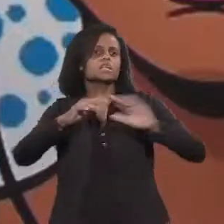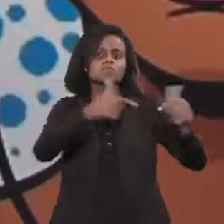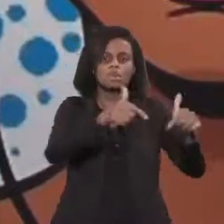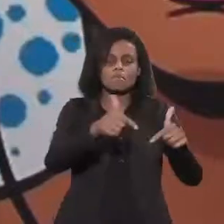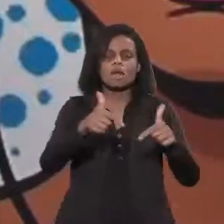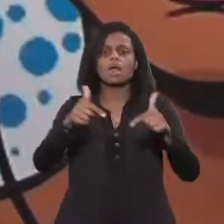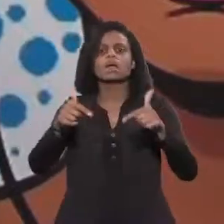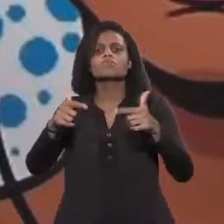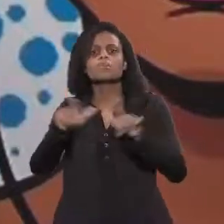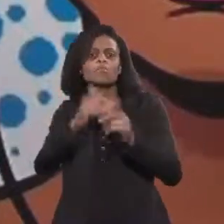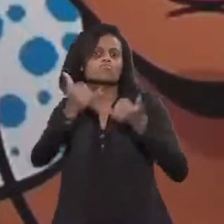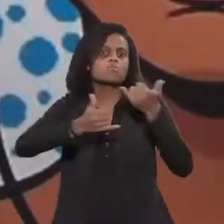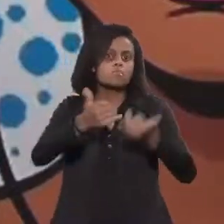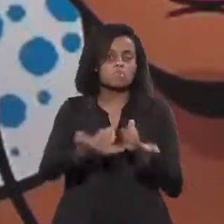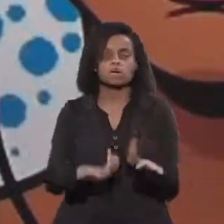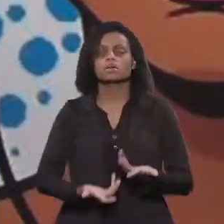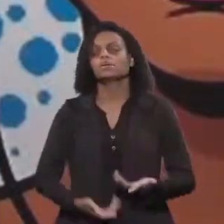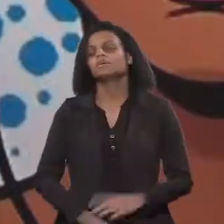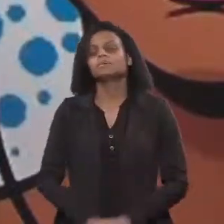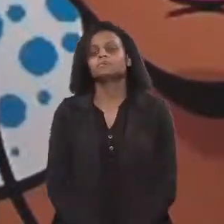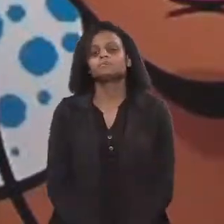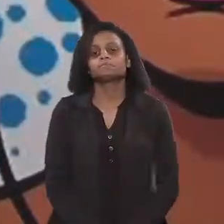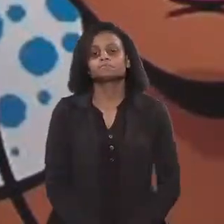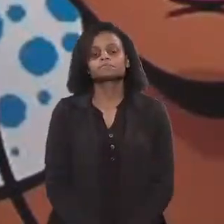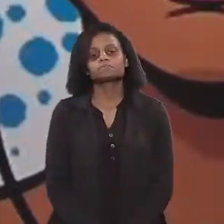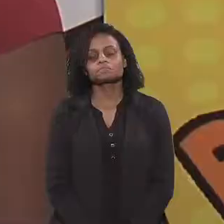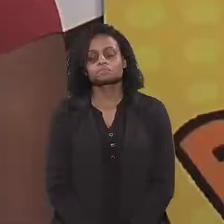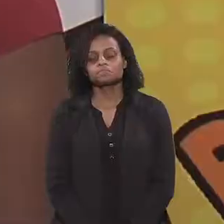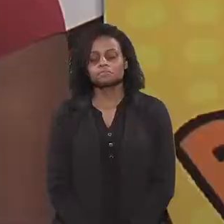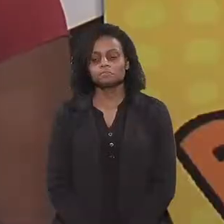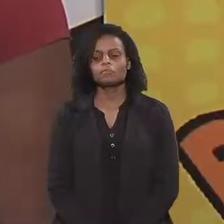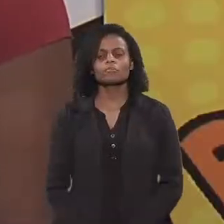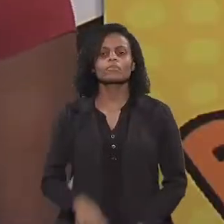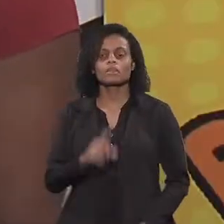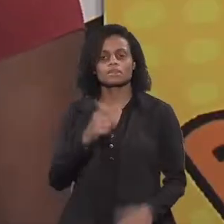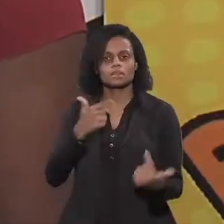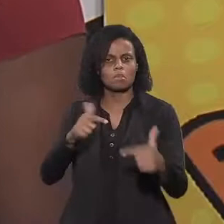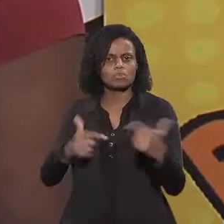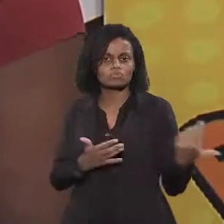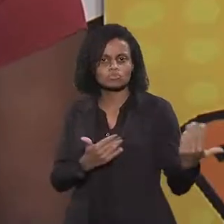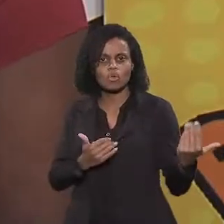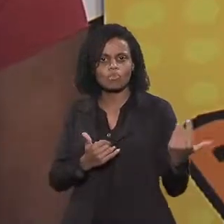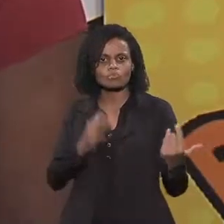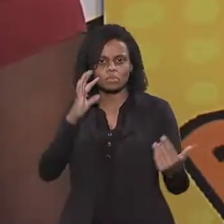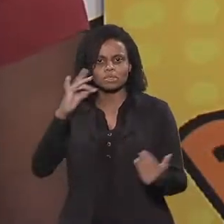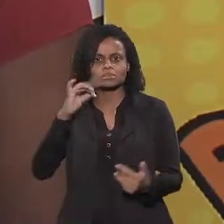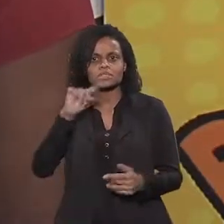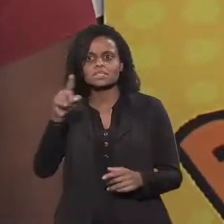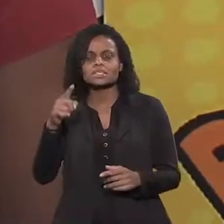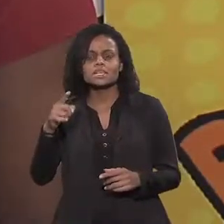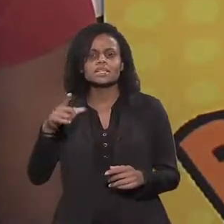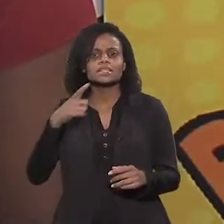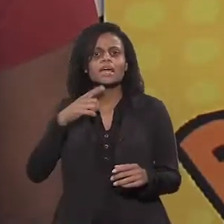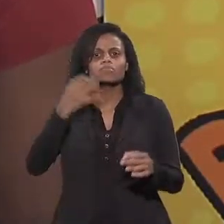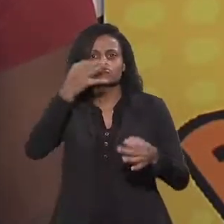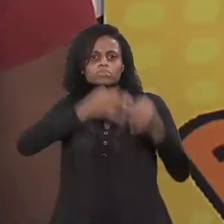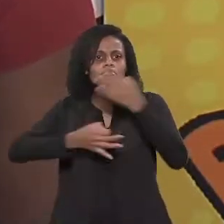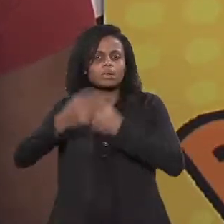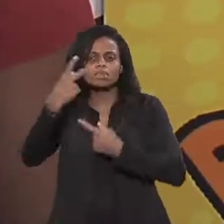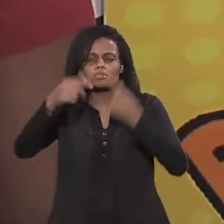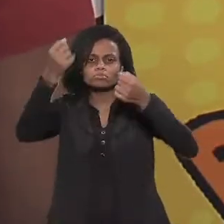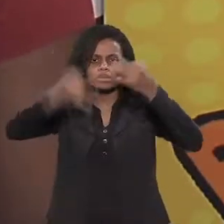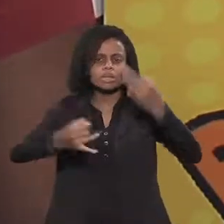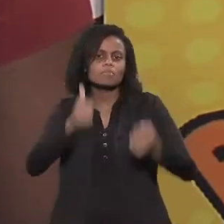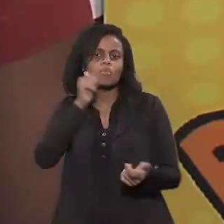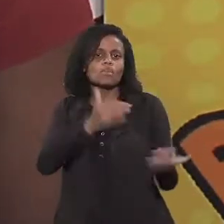de profissional, de prazer também. E você trabalhando com muitos jovens, né? Imagino que você receba aí alguns